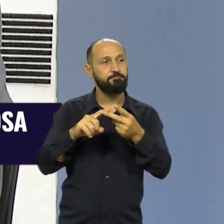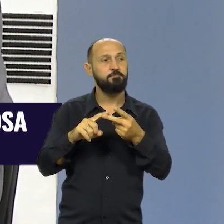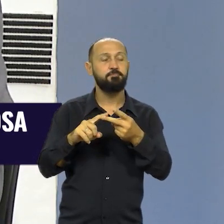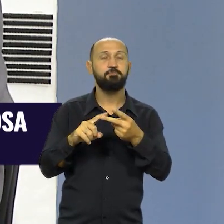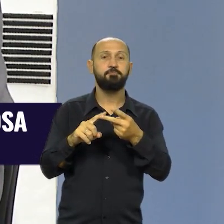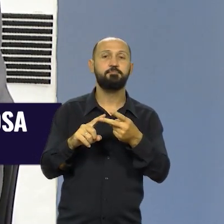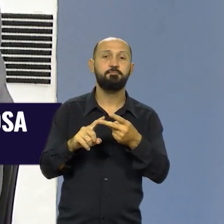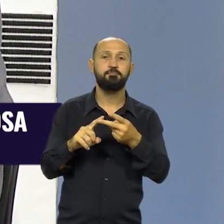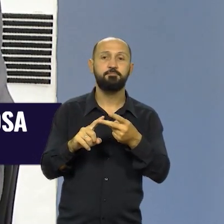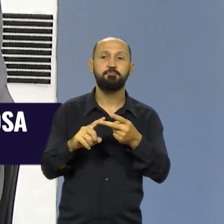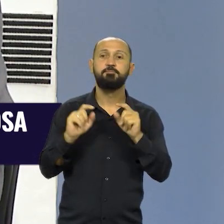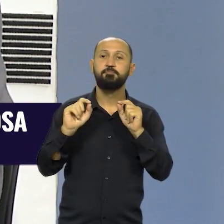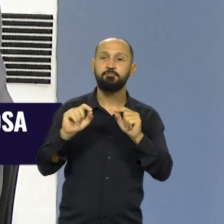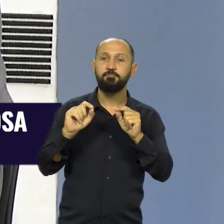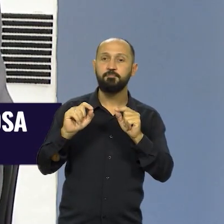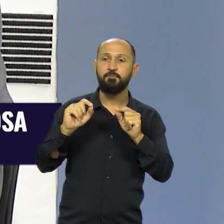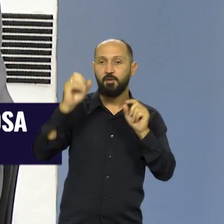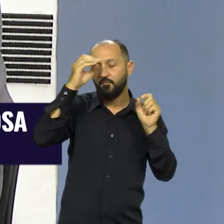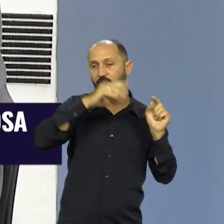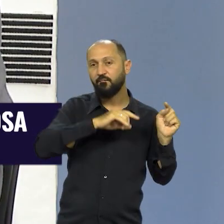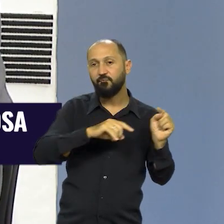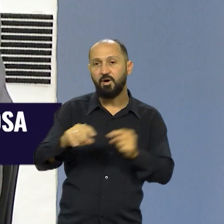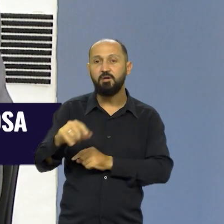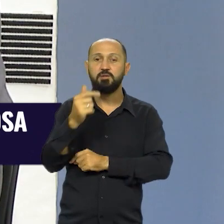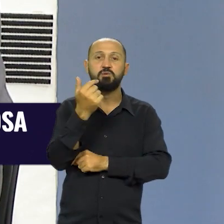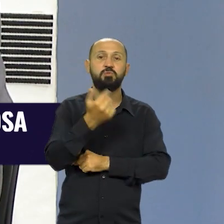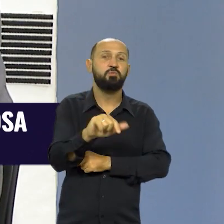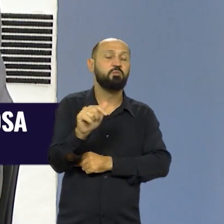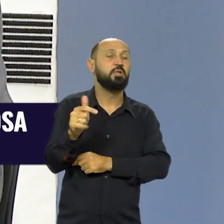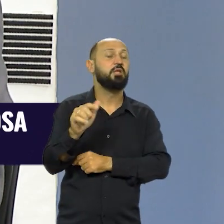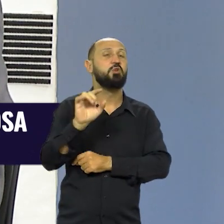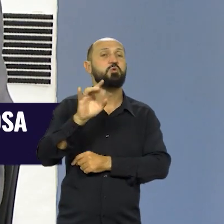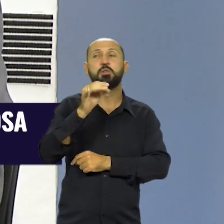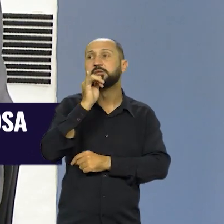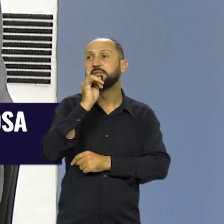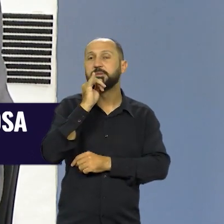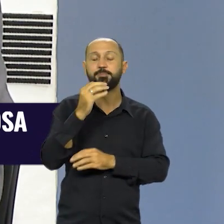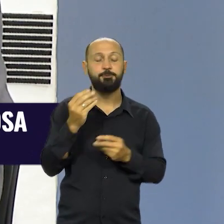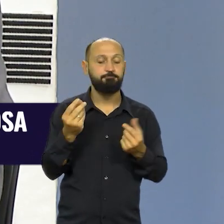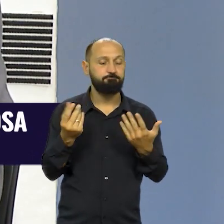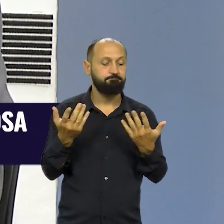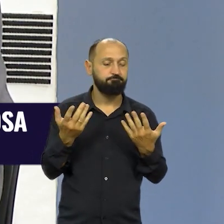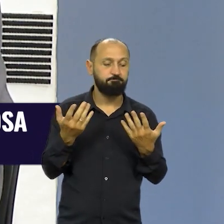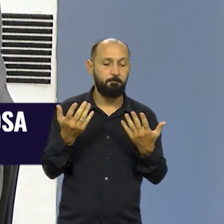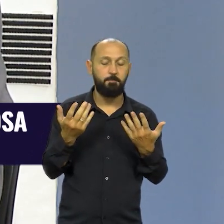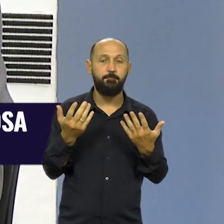segundo ponto é que a violência ela não se dá somente